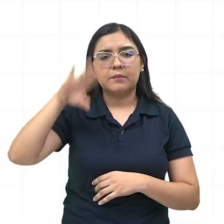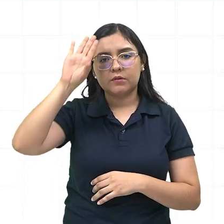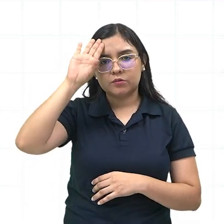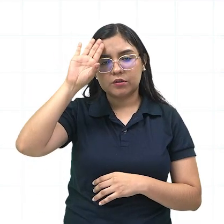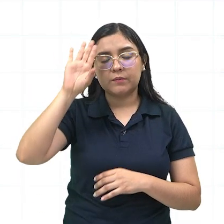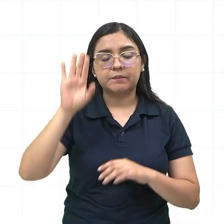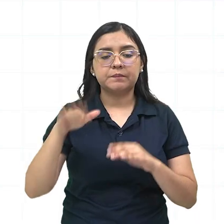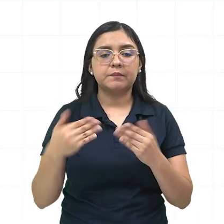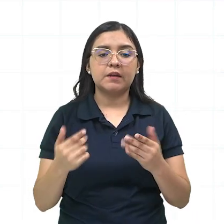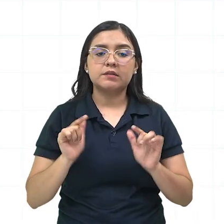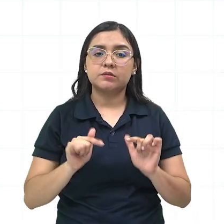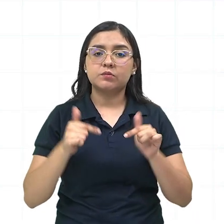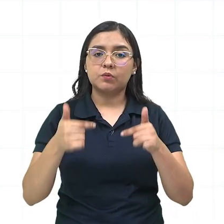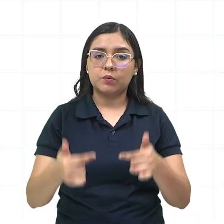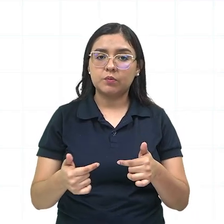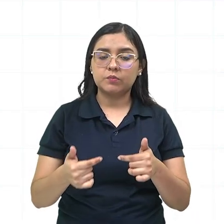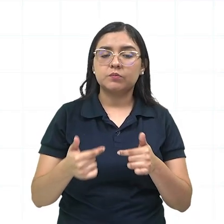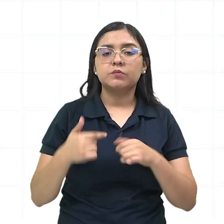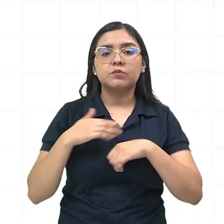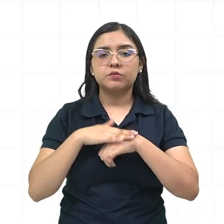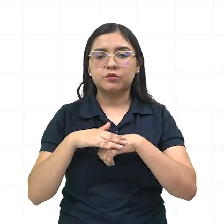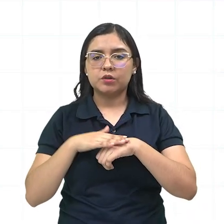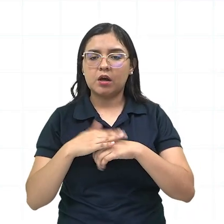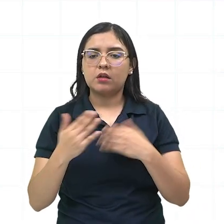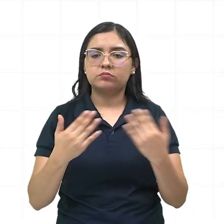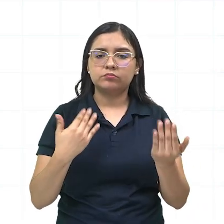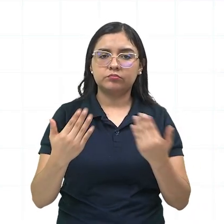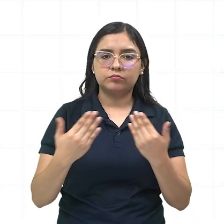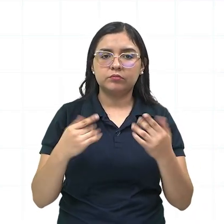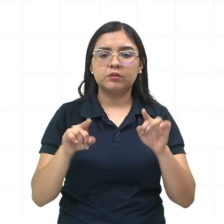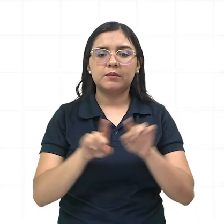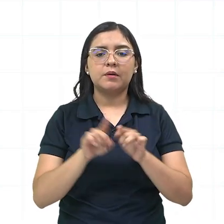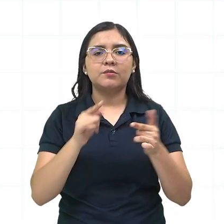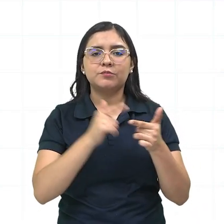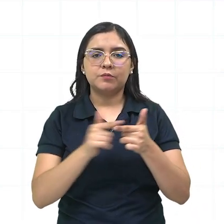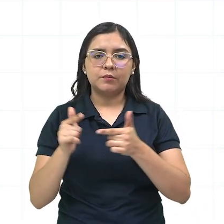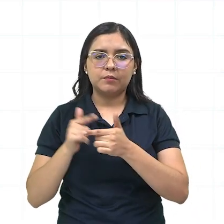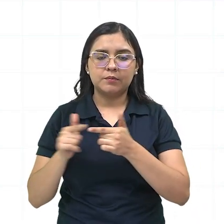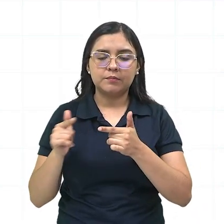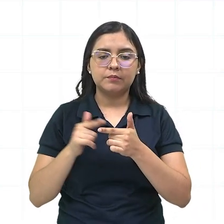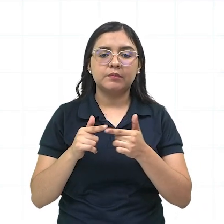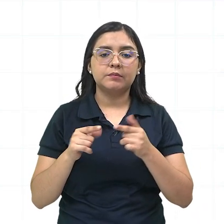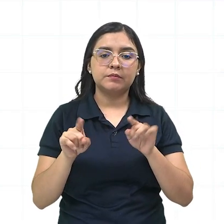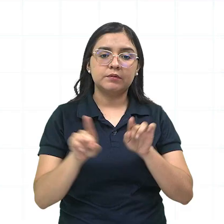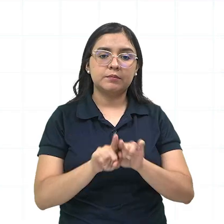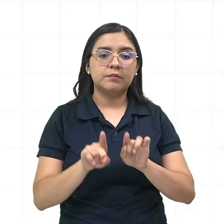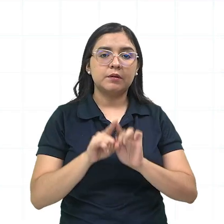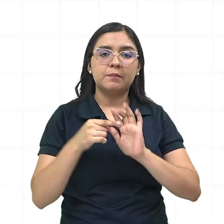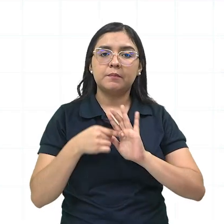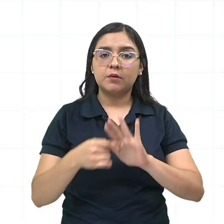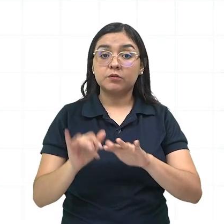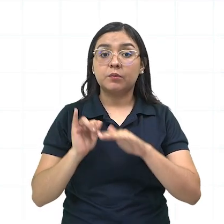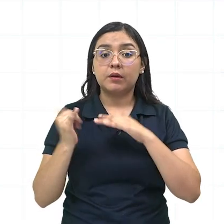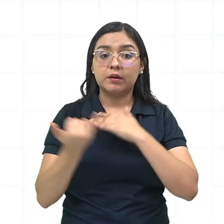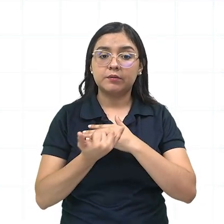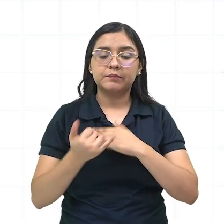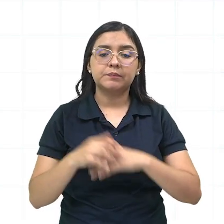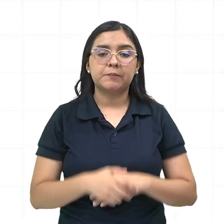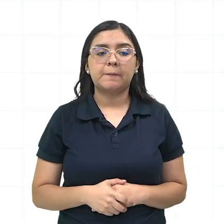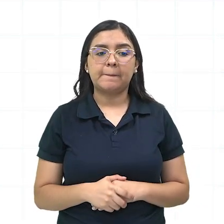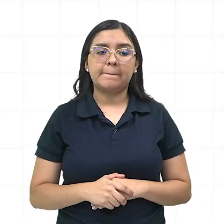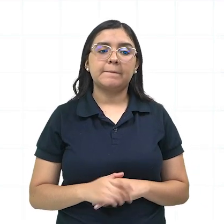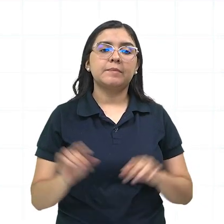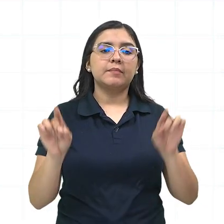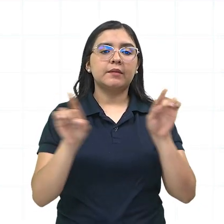sendo colocadas nesse diálogo, o conflito que é evidente e revela as transformações do enredo. Assim,